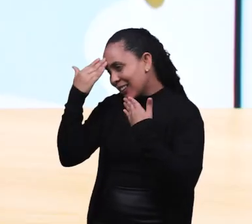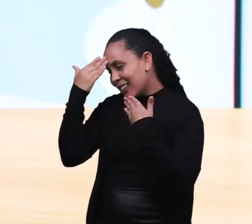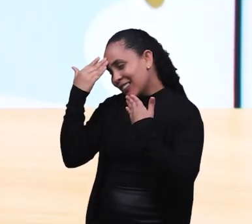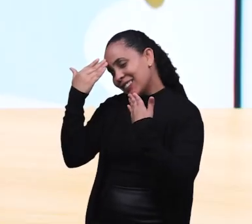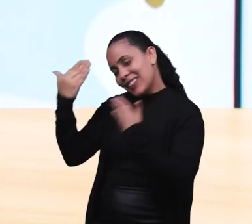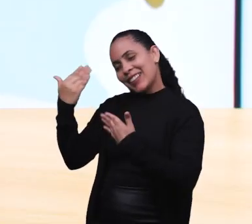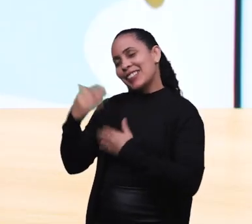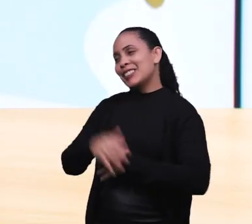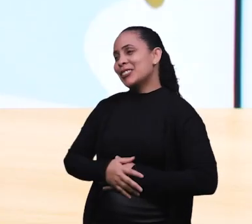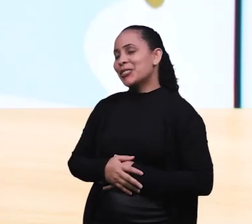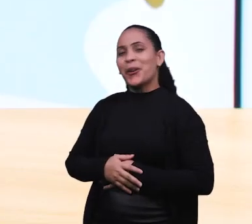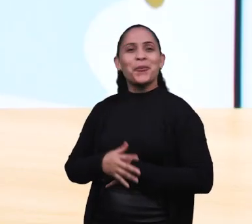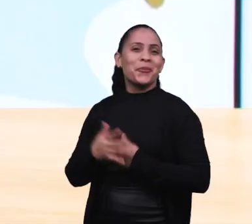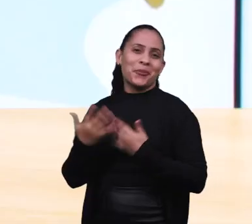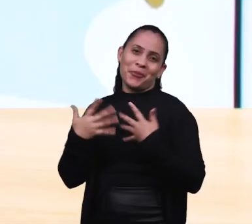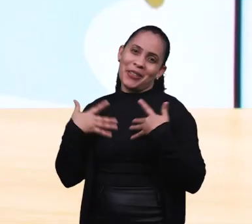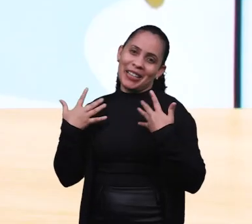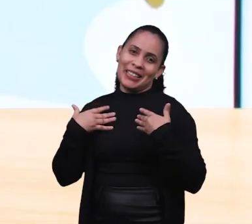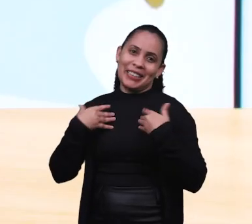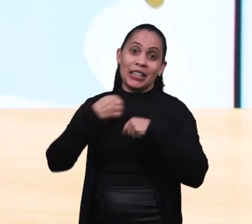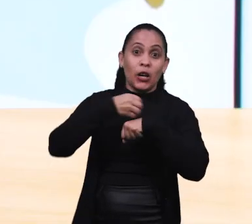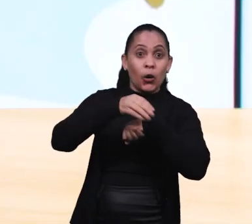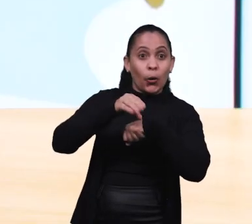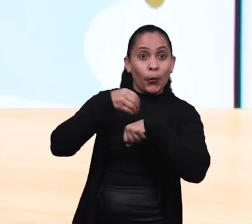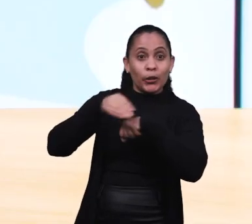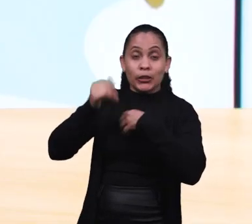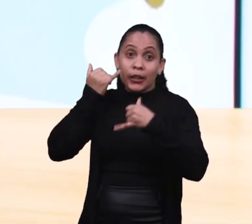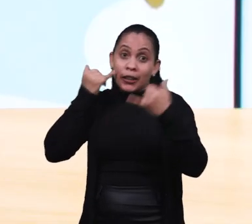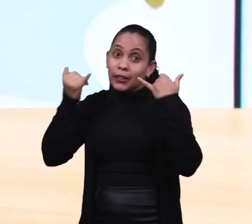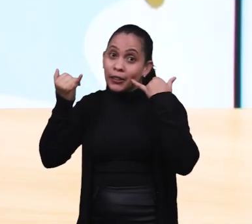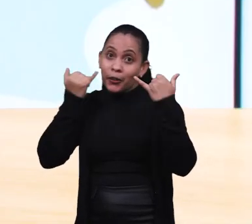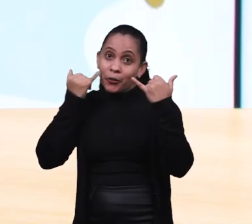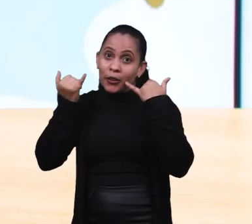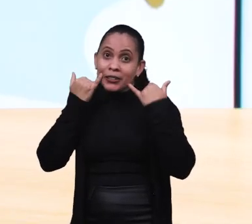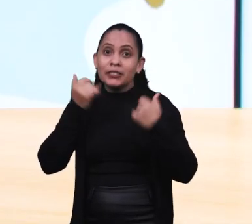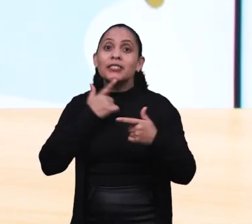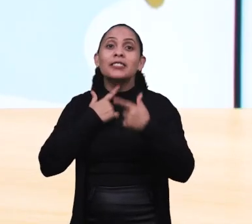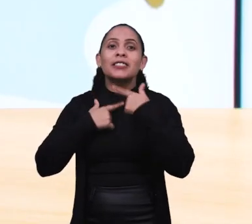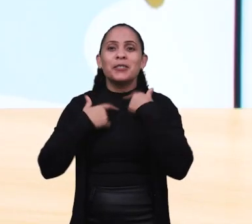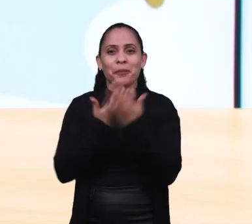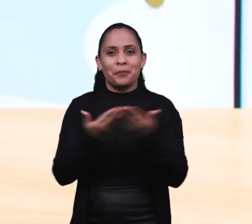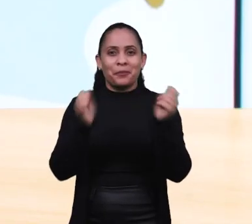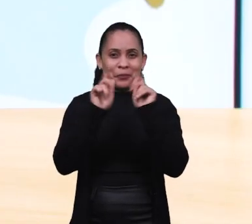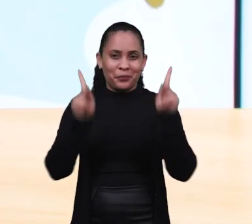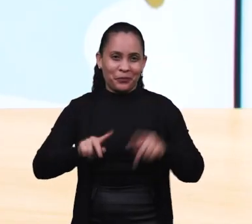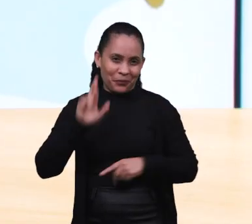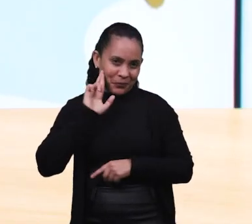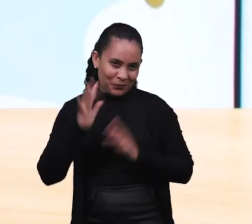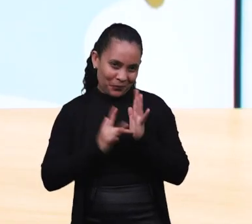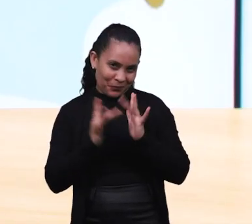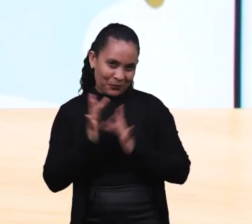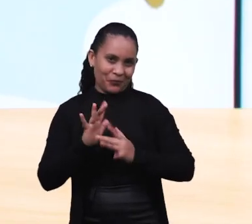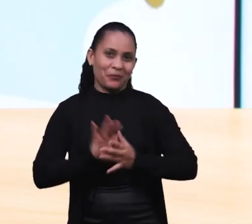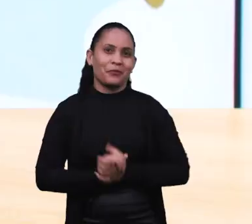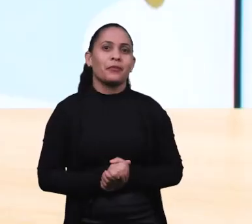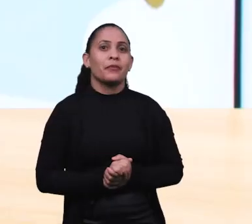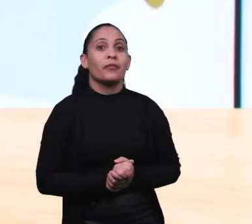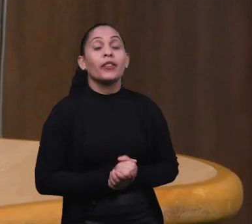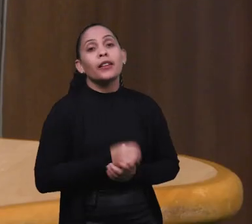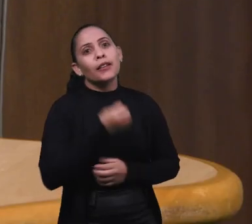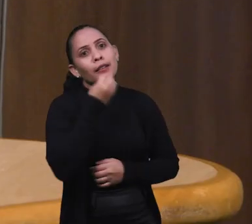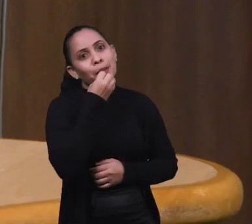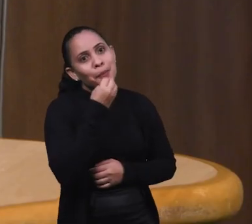Também é uma honra e é uma alegria compartilhar essas informações com os irmãos e desejamos assim a todos a paz do Senhor